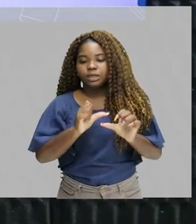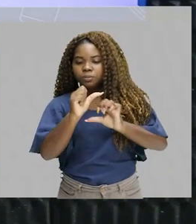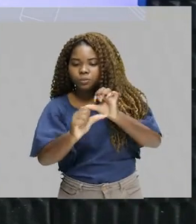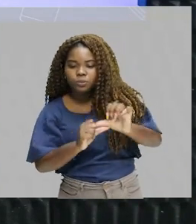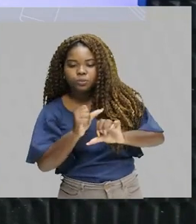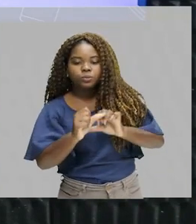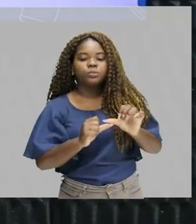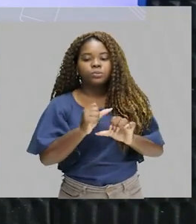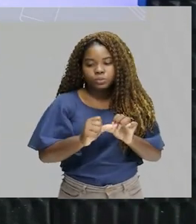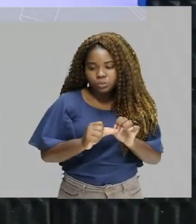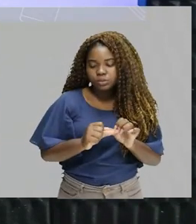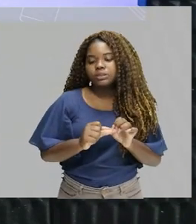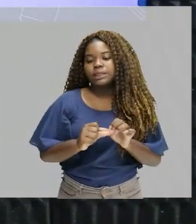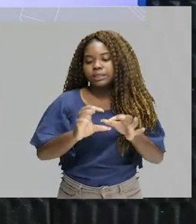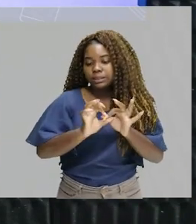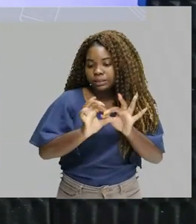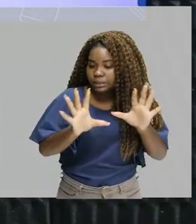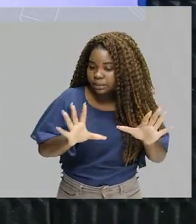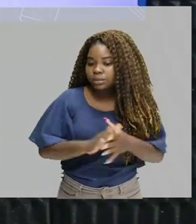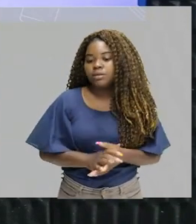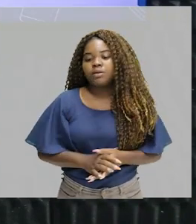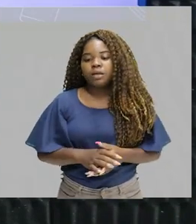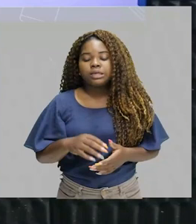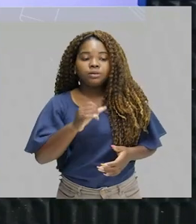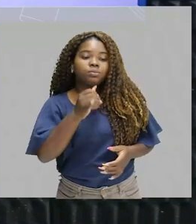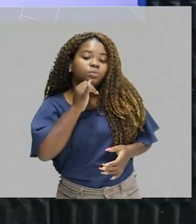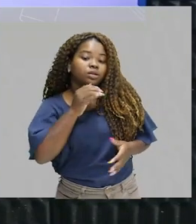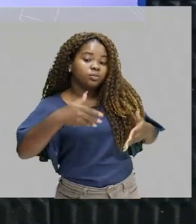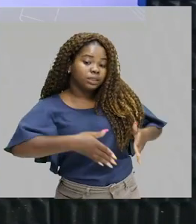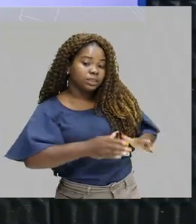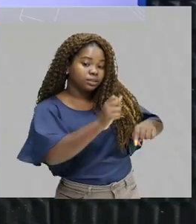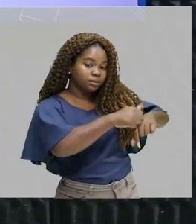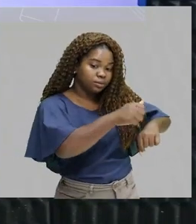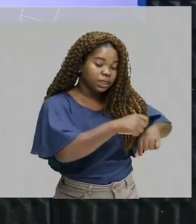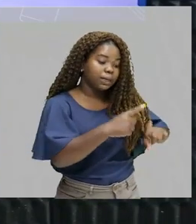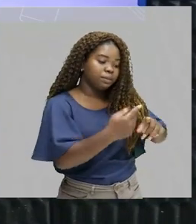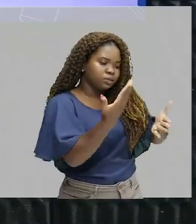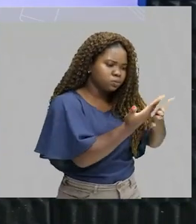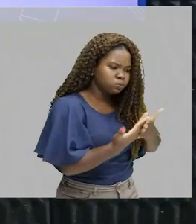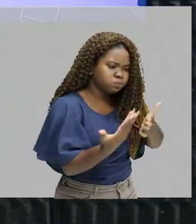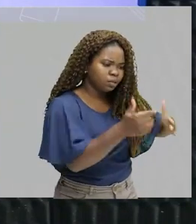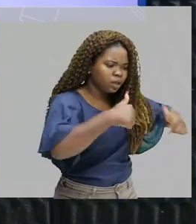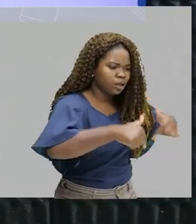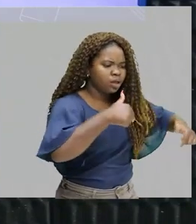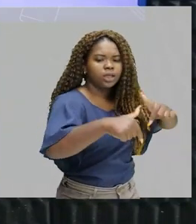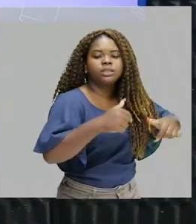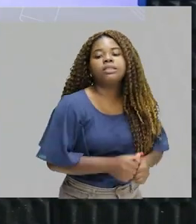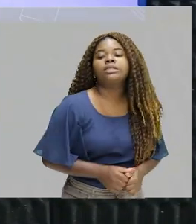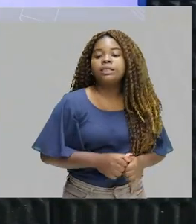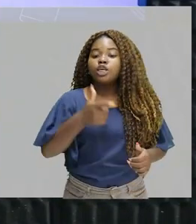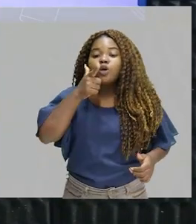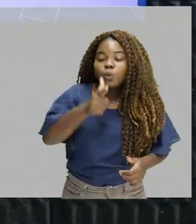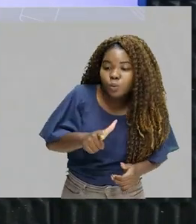é você nascer por exemplo Numa família pobre mas estudar trabalhar batalhar bastante e conseguir para